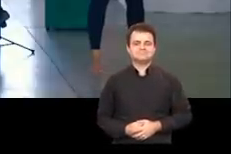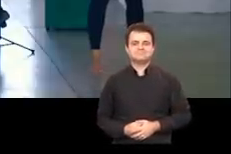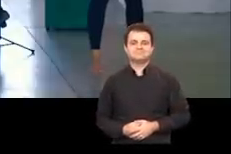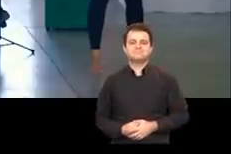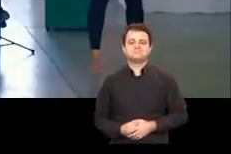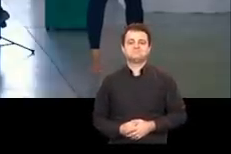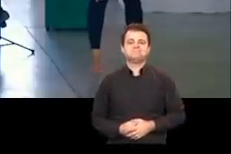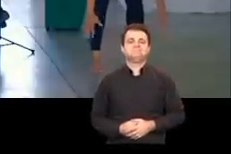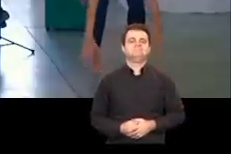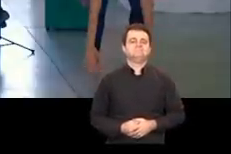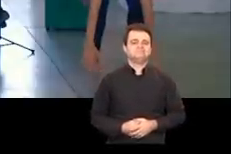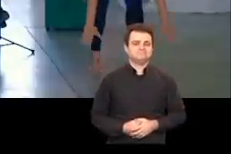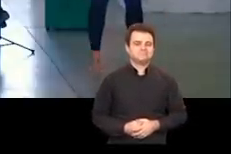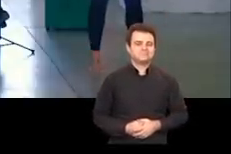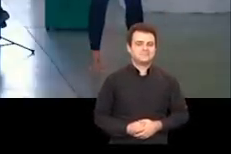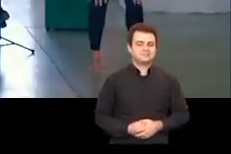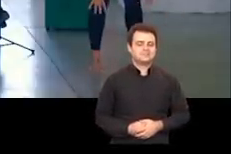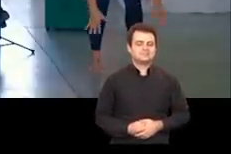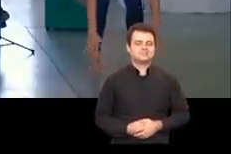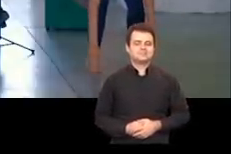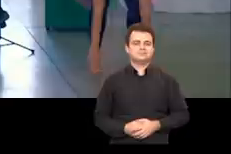Cabeça, ombro, joelho e pé,